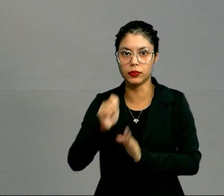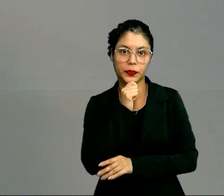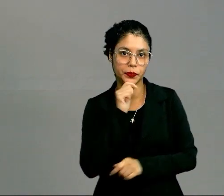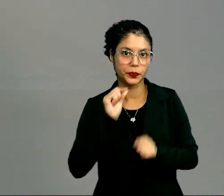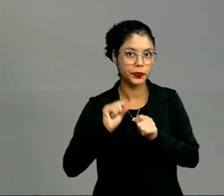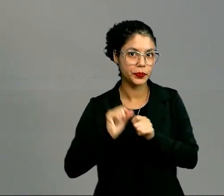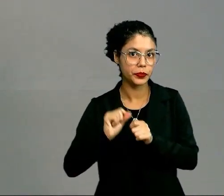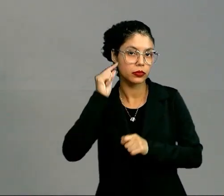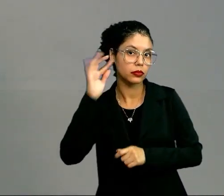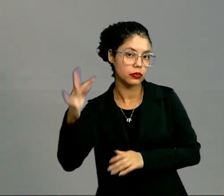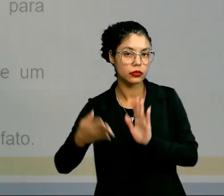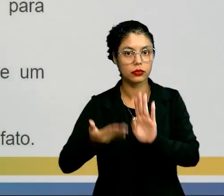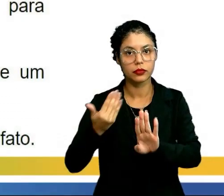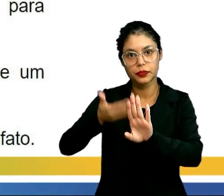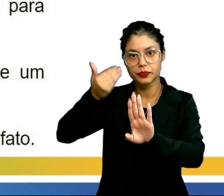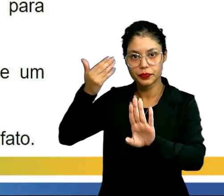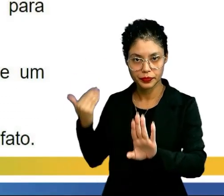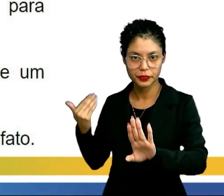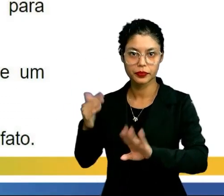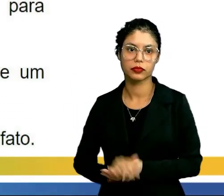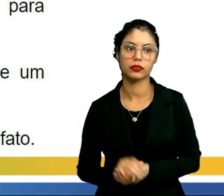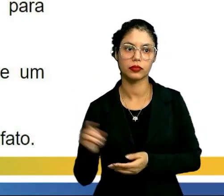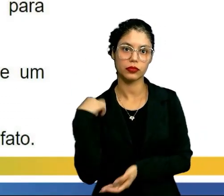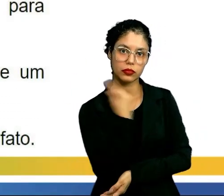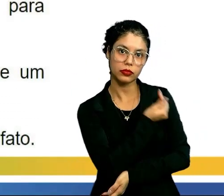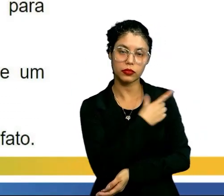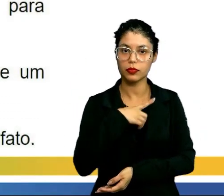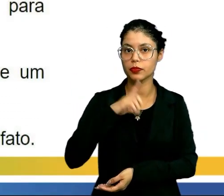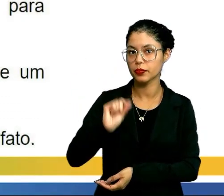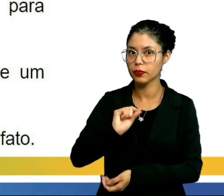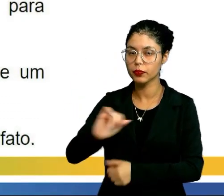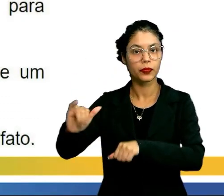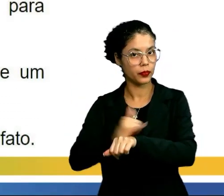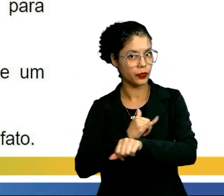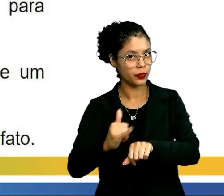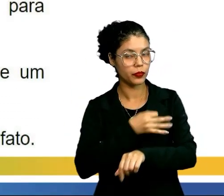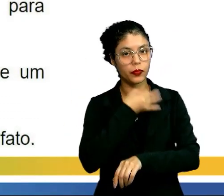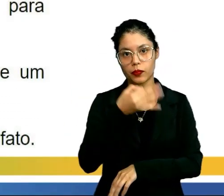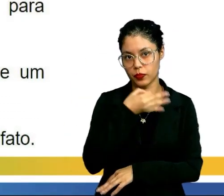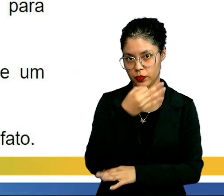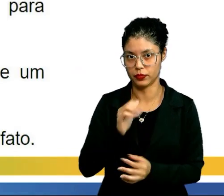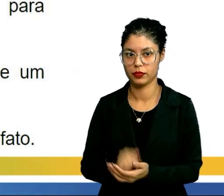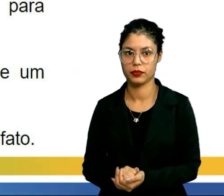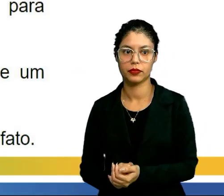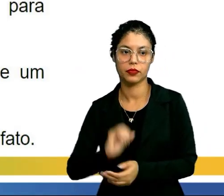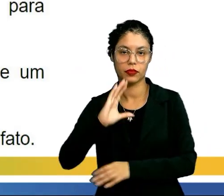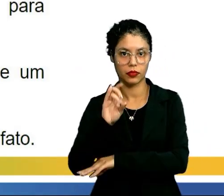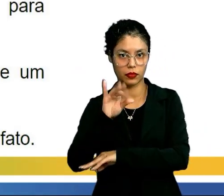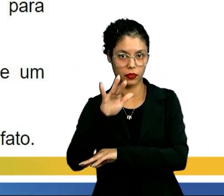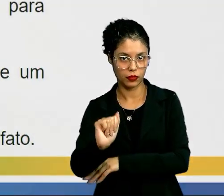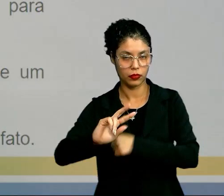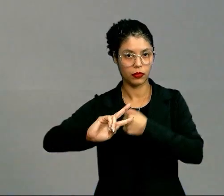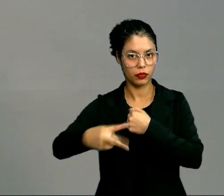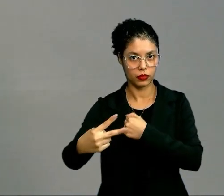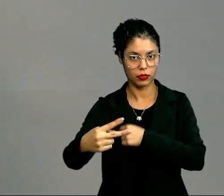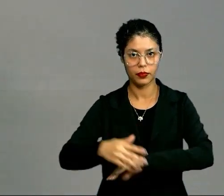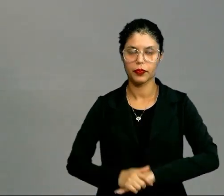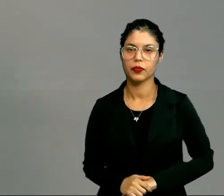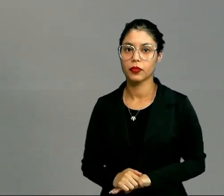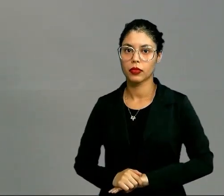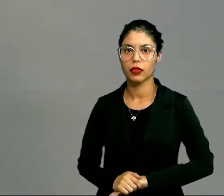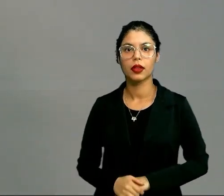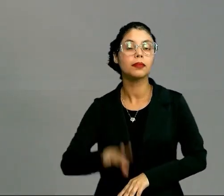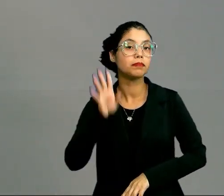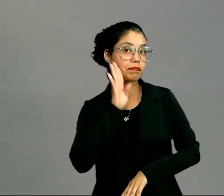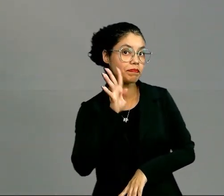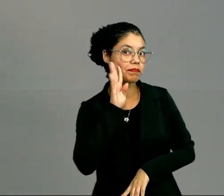uma alusão histórica ao passado. E aí nós temos aí a estratégia argumentativa por causa e consequência. Essa eu acho